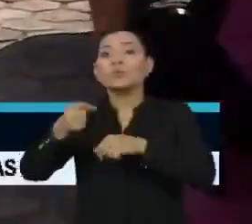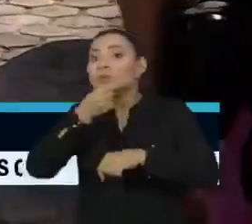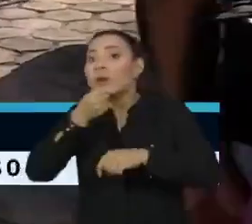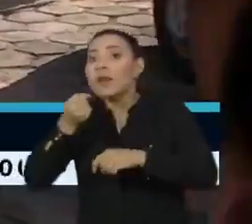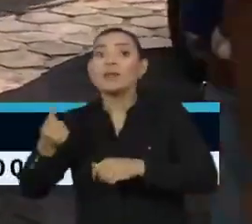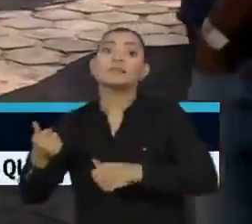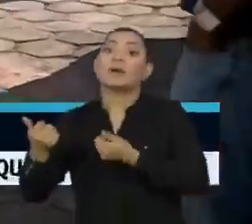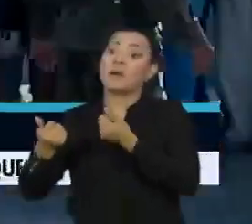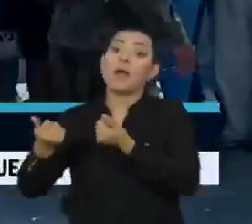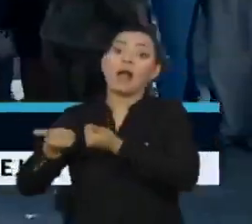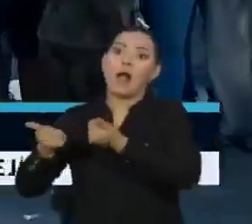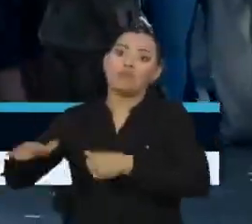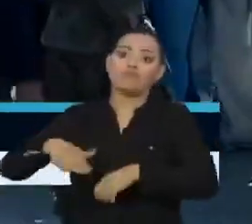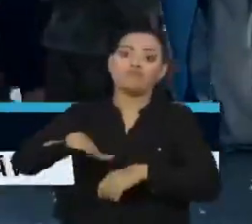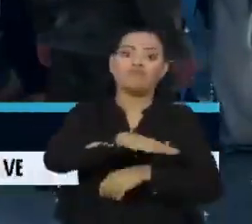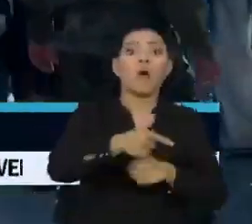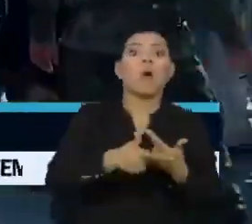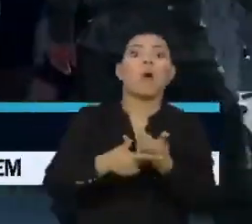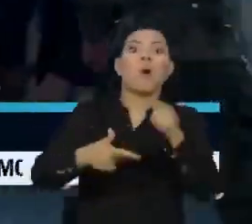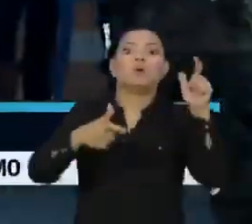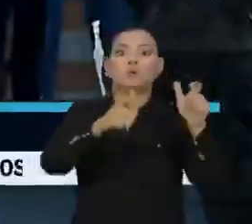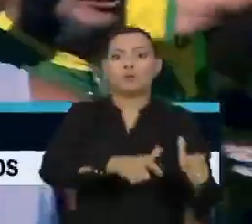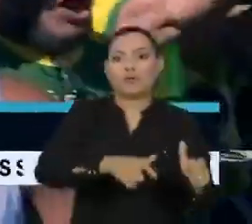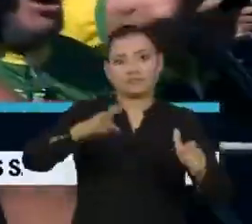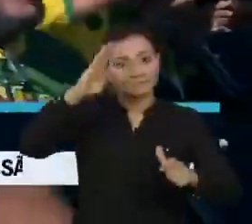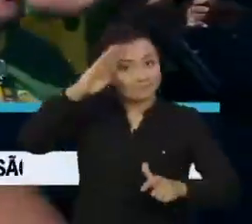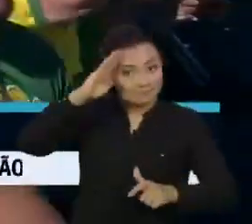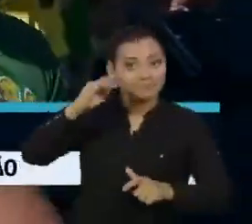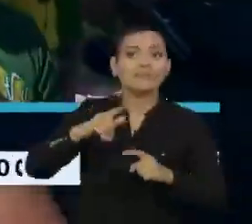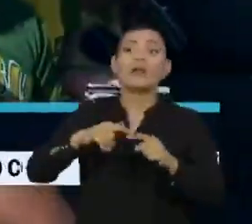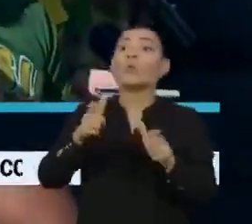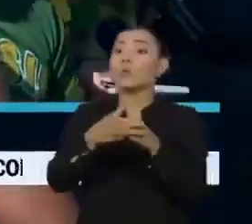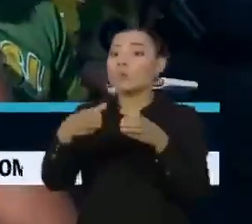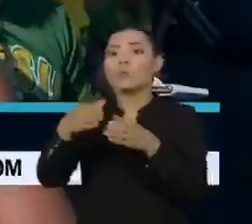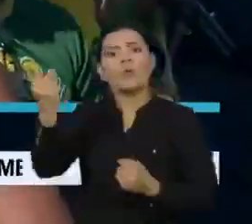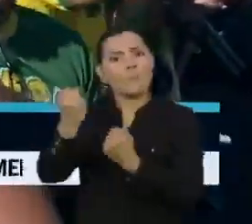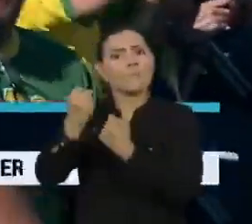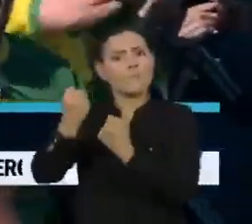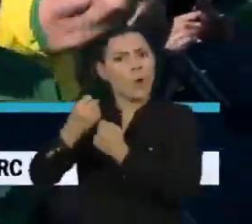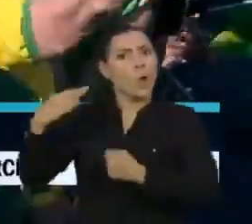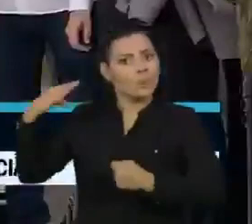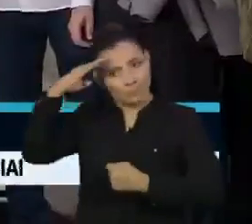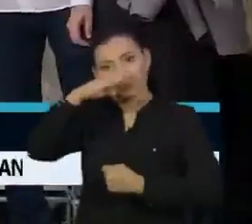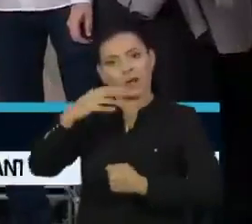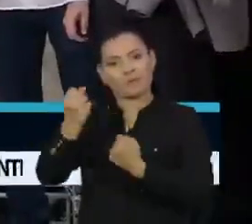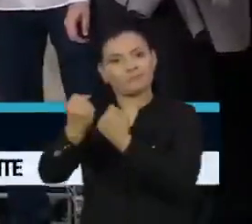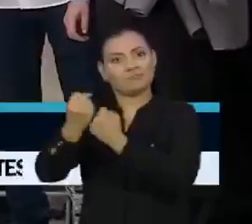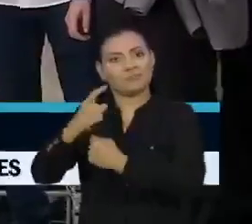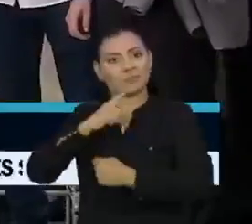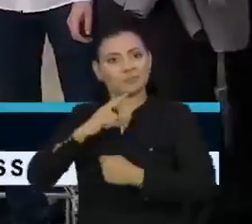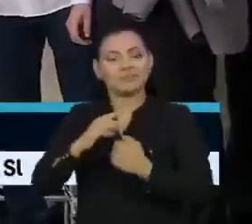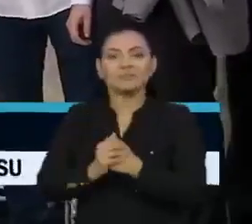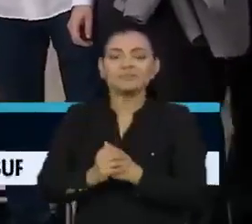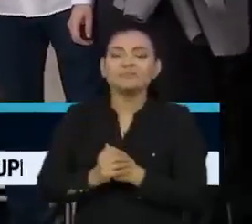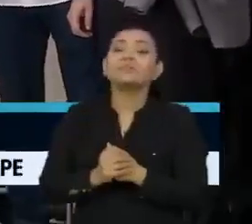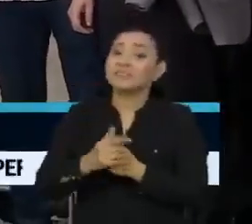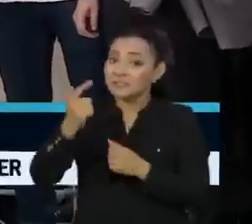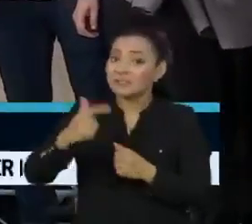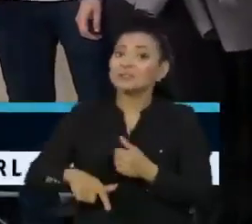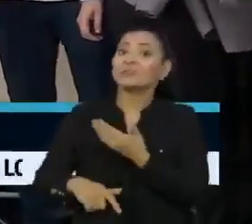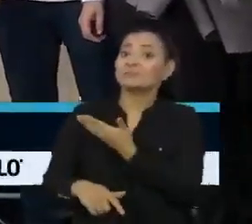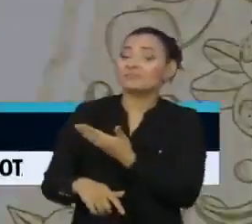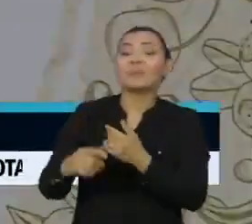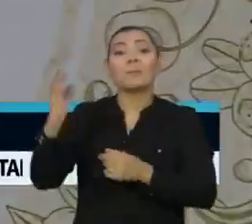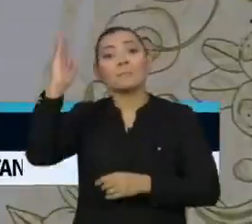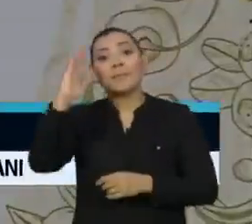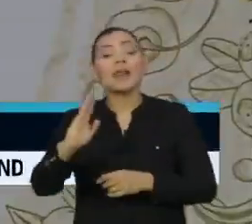jornalistas tiveram que se deslocar para a base aérea, onde muitos apoiadores do governo estavam presentes. Esta foi mais uma etapa